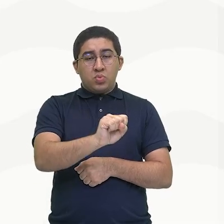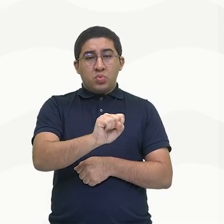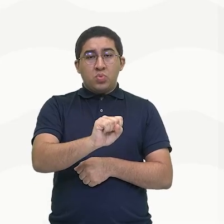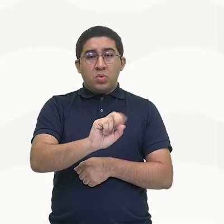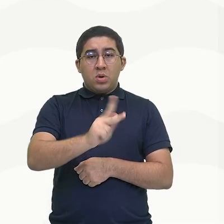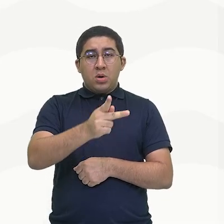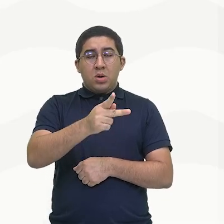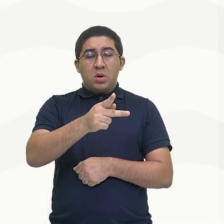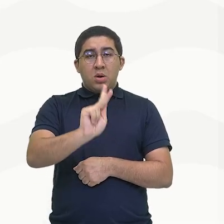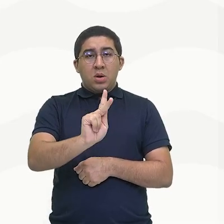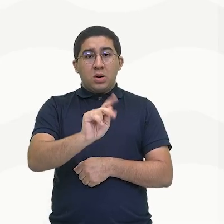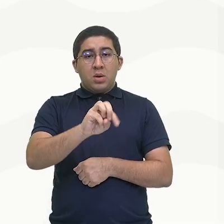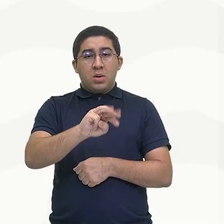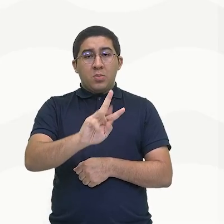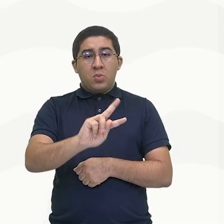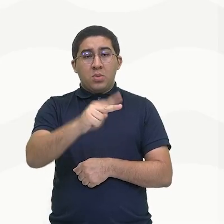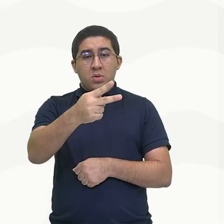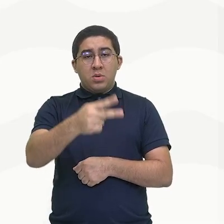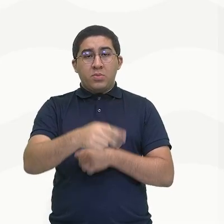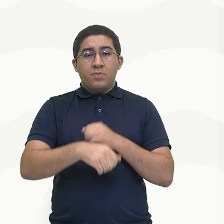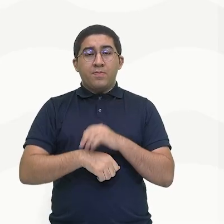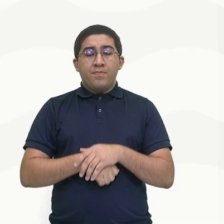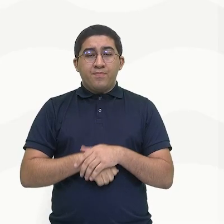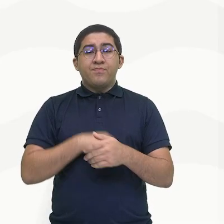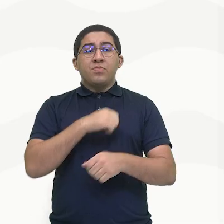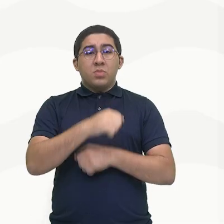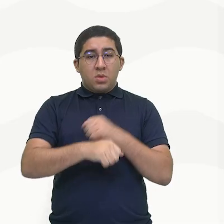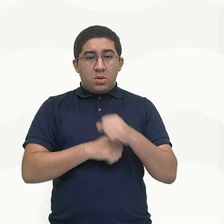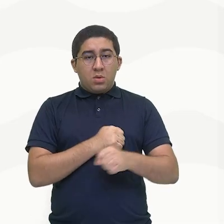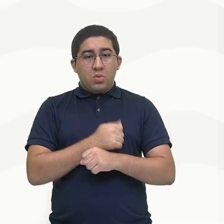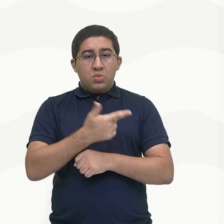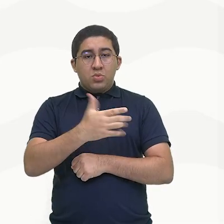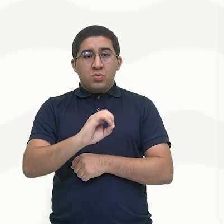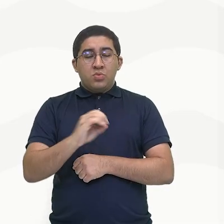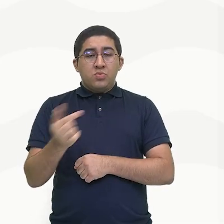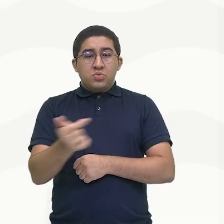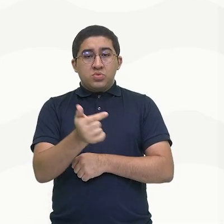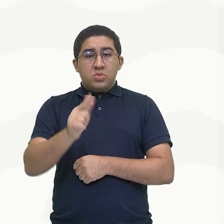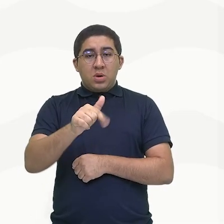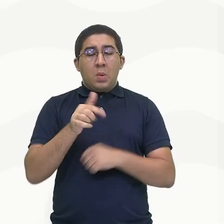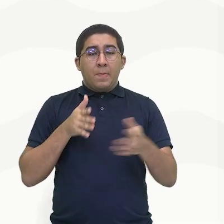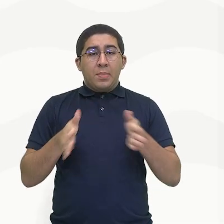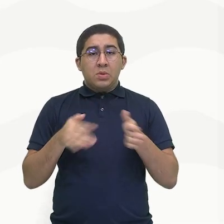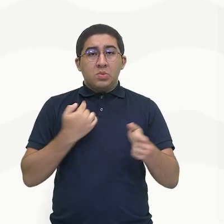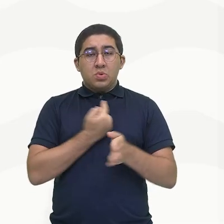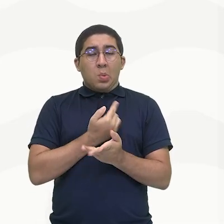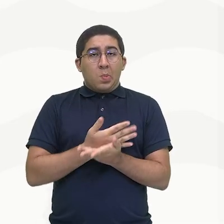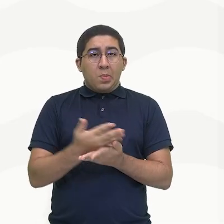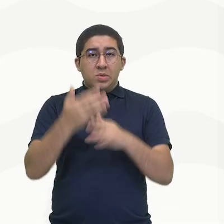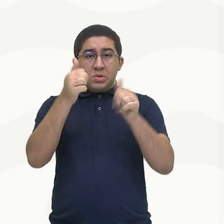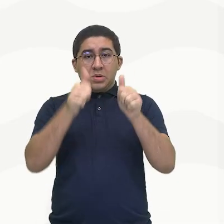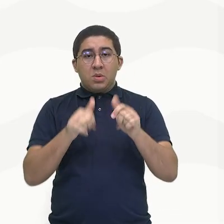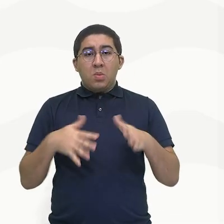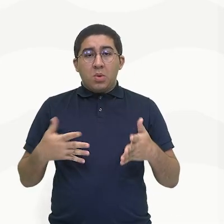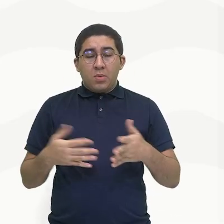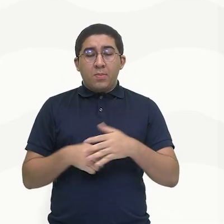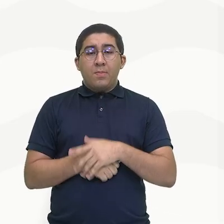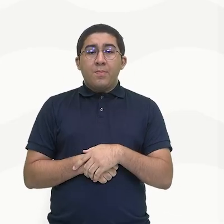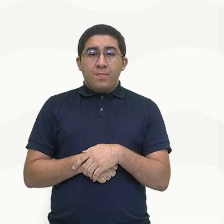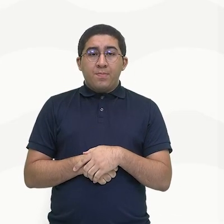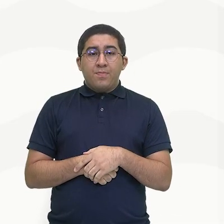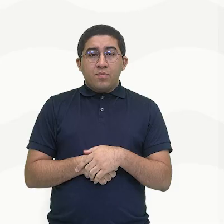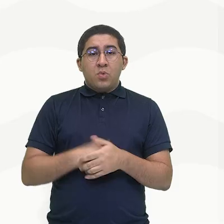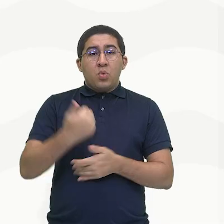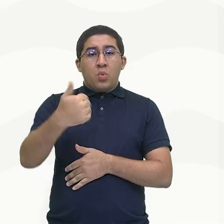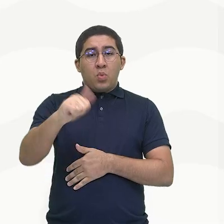quadrados. E em 2022, que é o período inicial que a gente está analisando, era de quanto? De